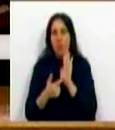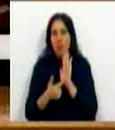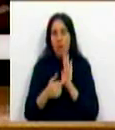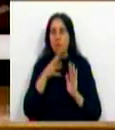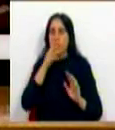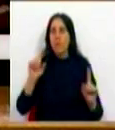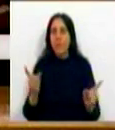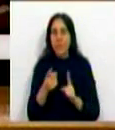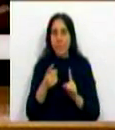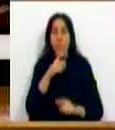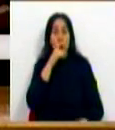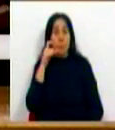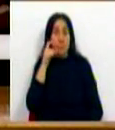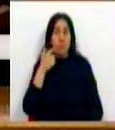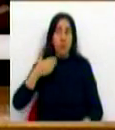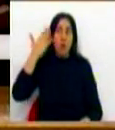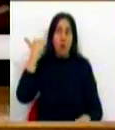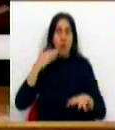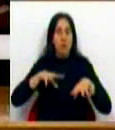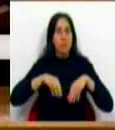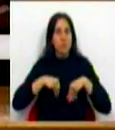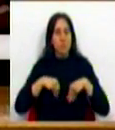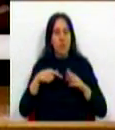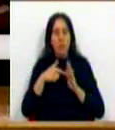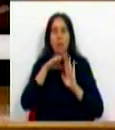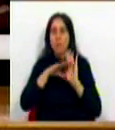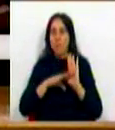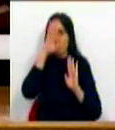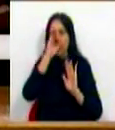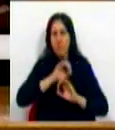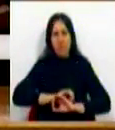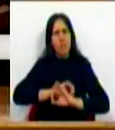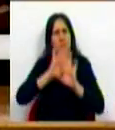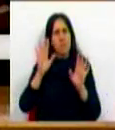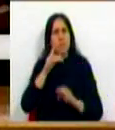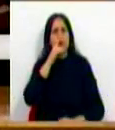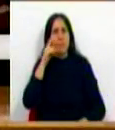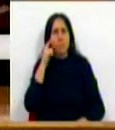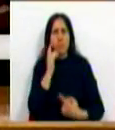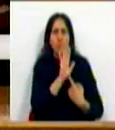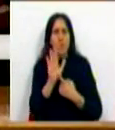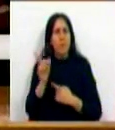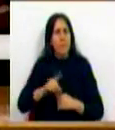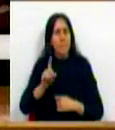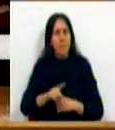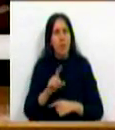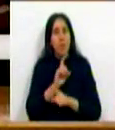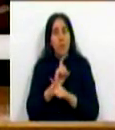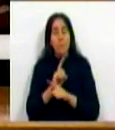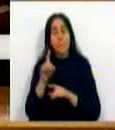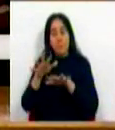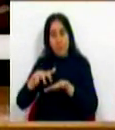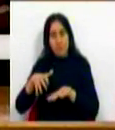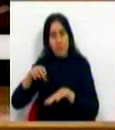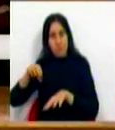suma, os compromissos que já há muito assumimos no programa de governo, com clareza e com o compromisso aqui reafirmado de, quer no quadro